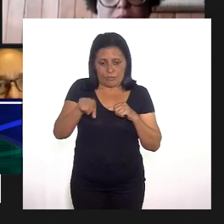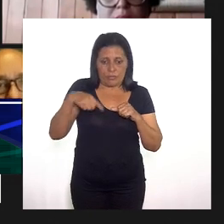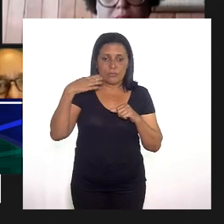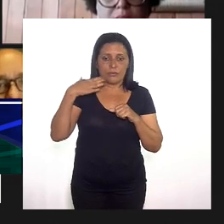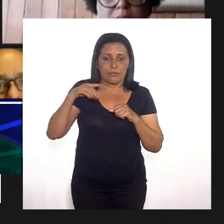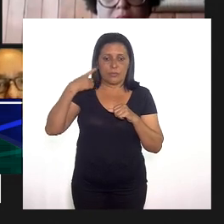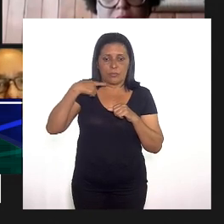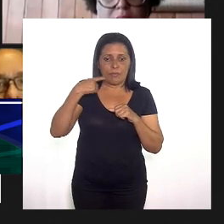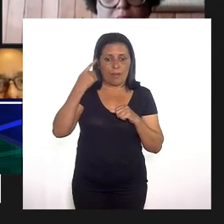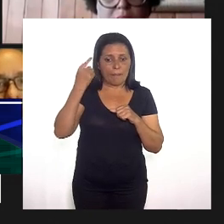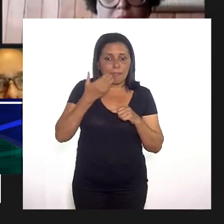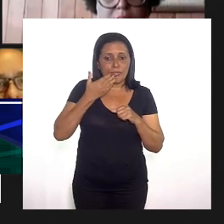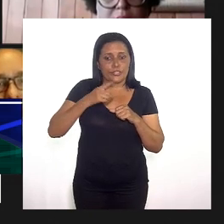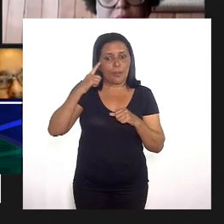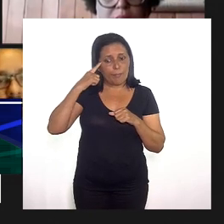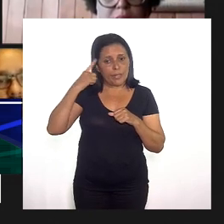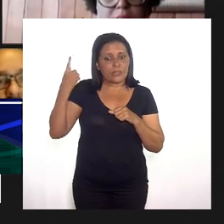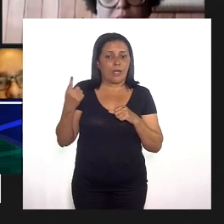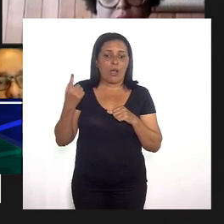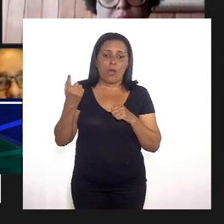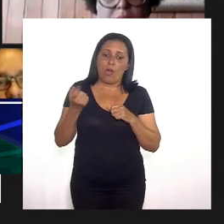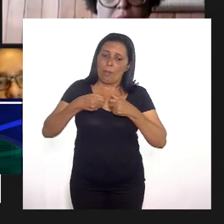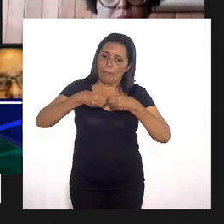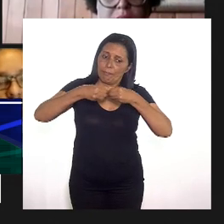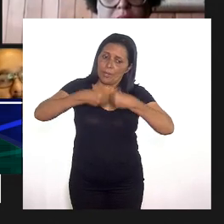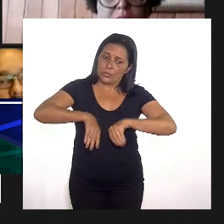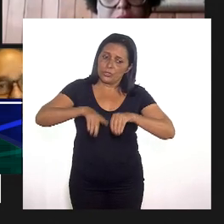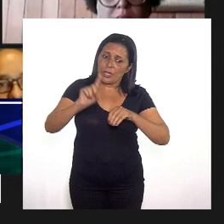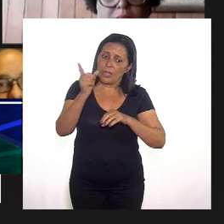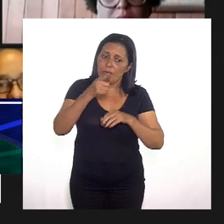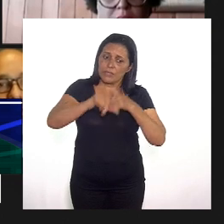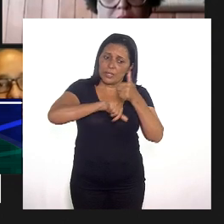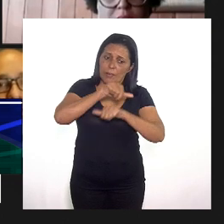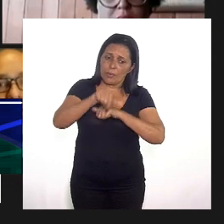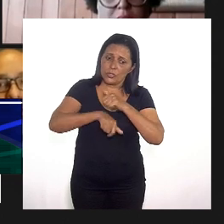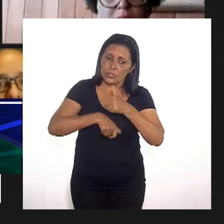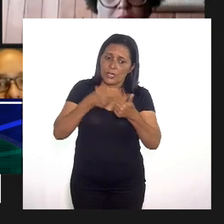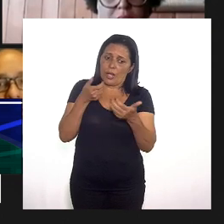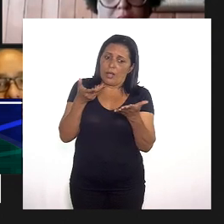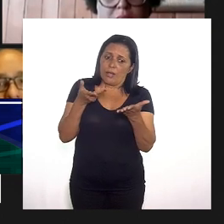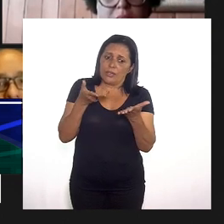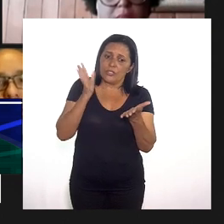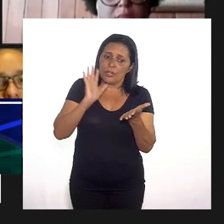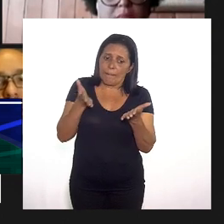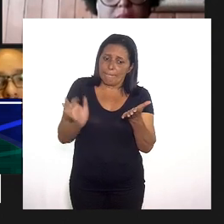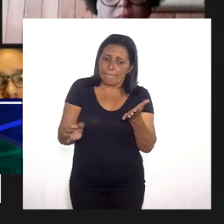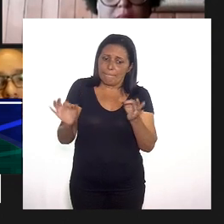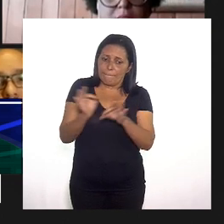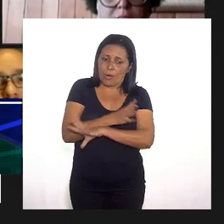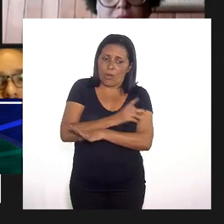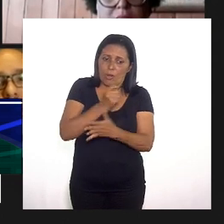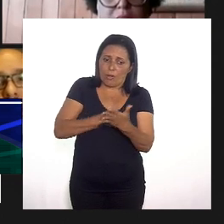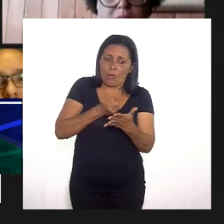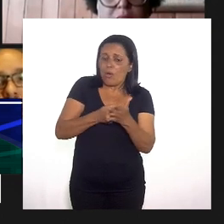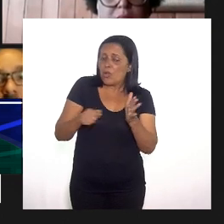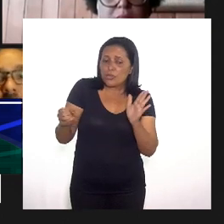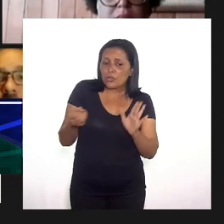para pensar ou prejudicar. Não. Se ele quer modificar uma lei existente, ele não pode ser uma nova